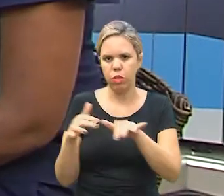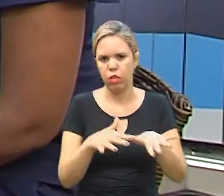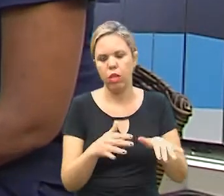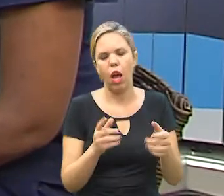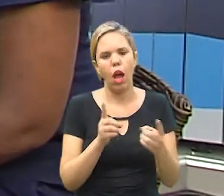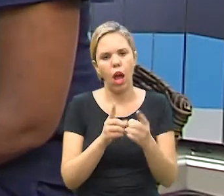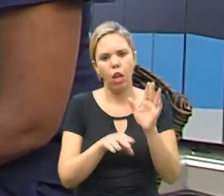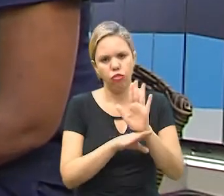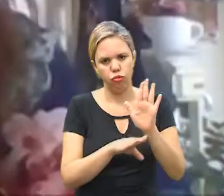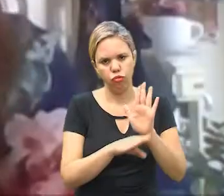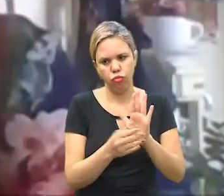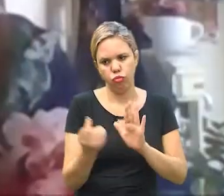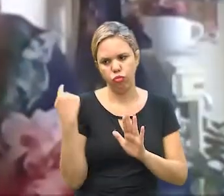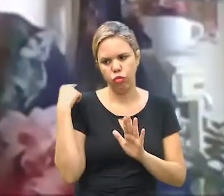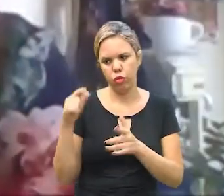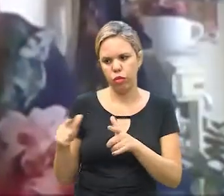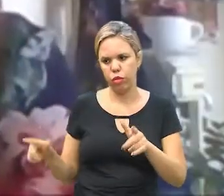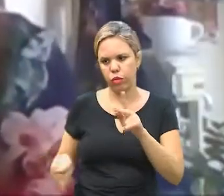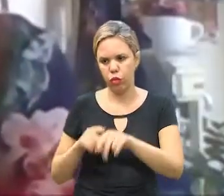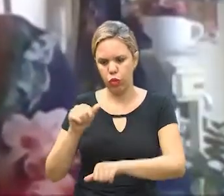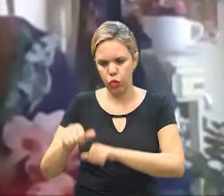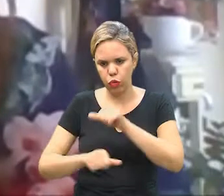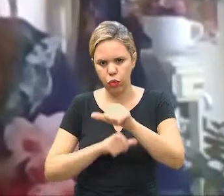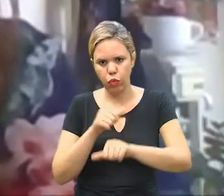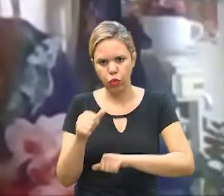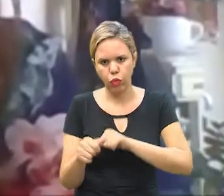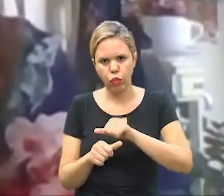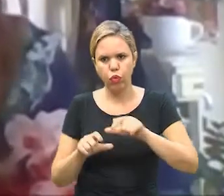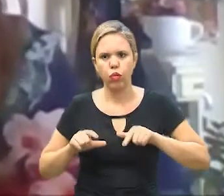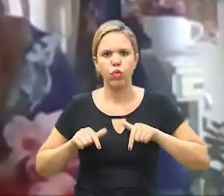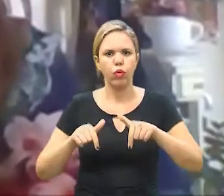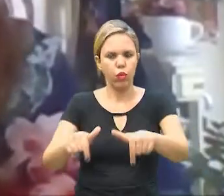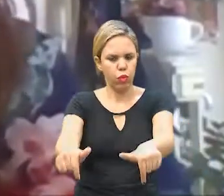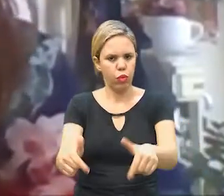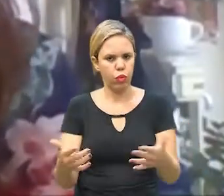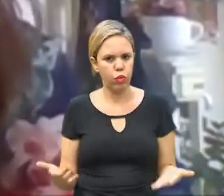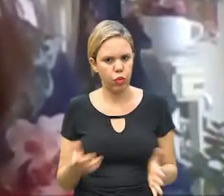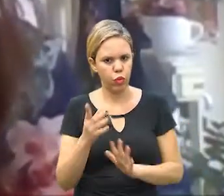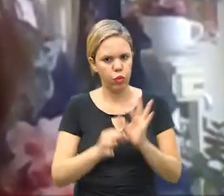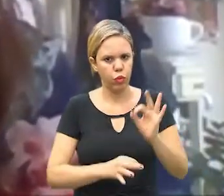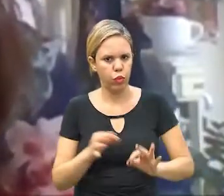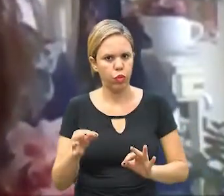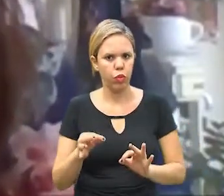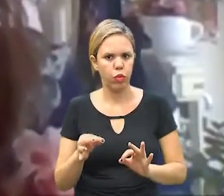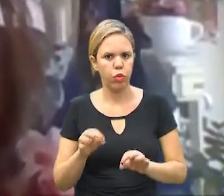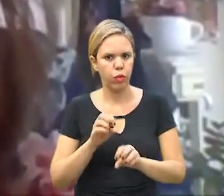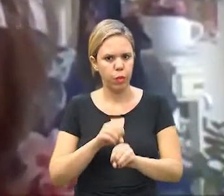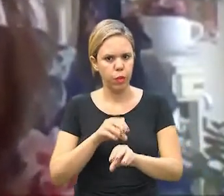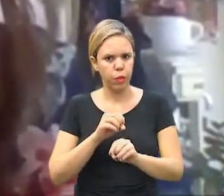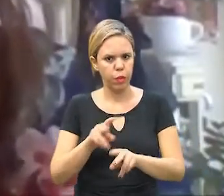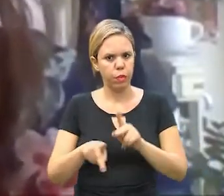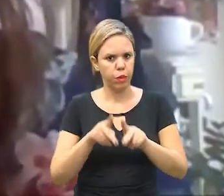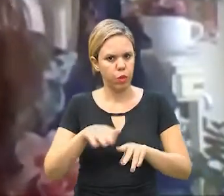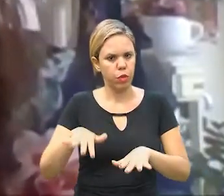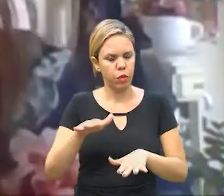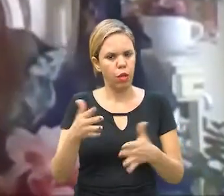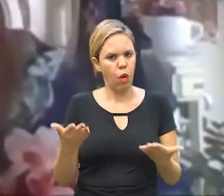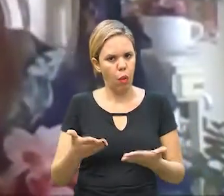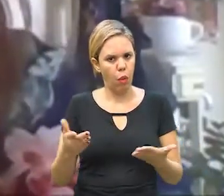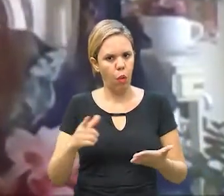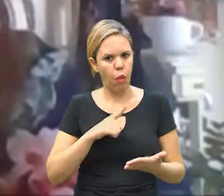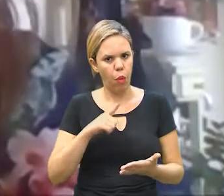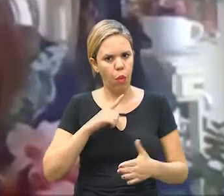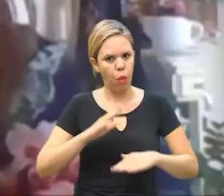gente assistia. Então, nós transformamos as nossas ações em projetos socioeducativos. E hoje,